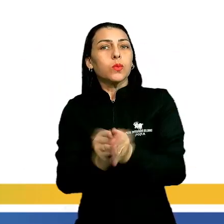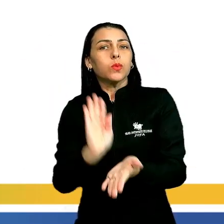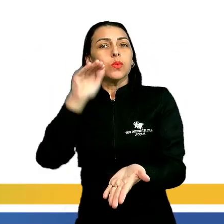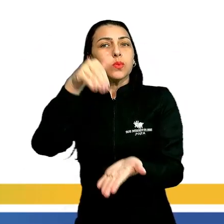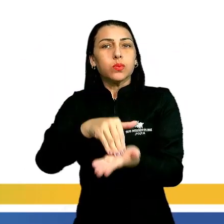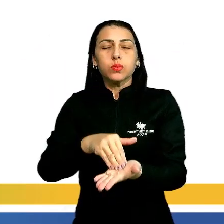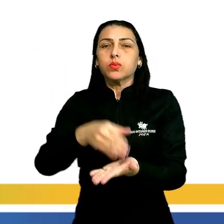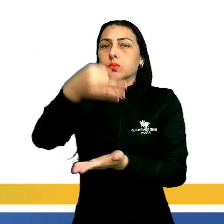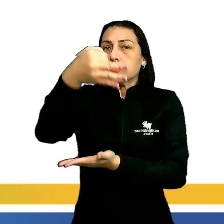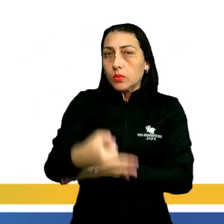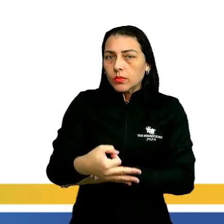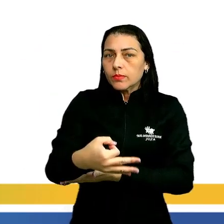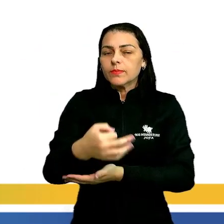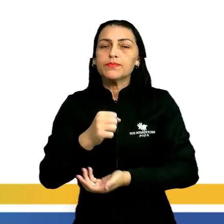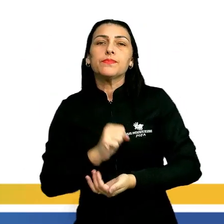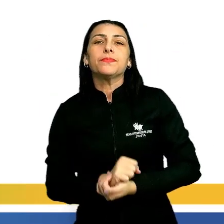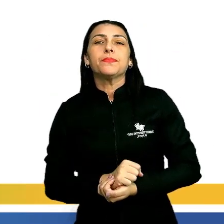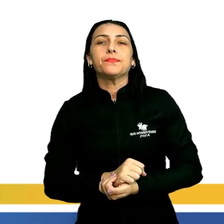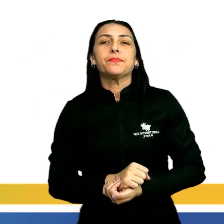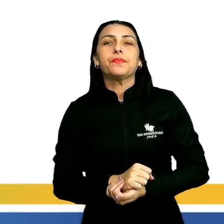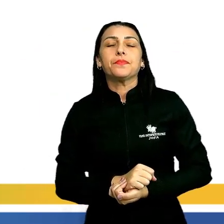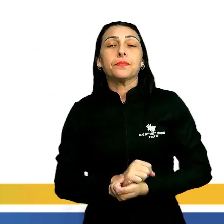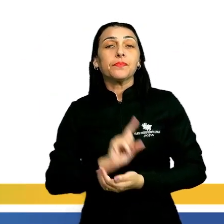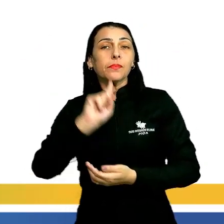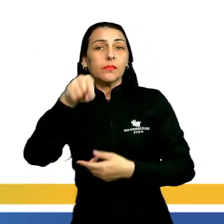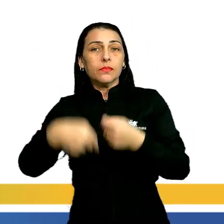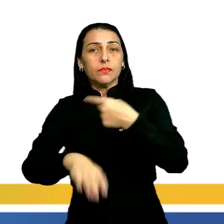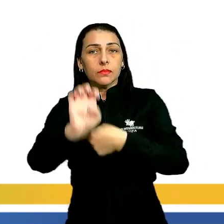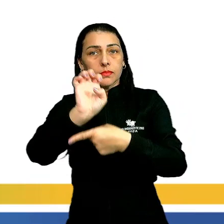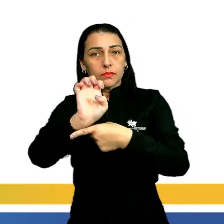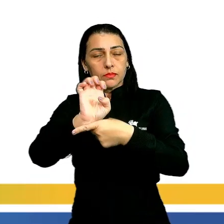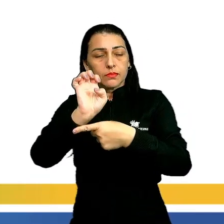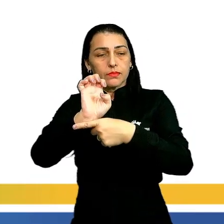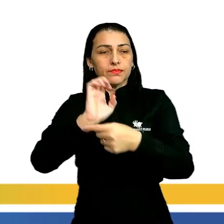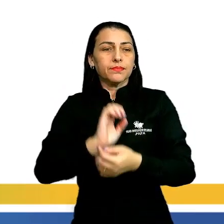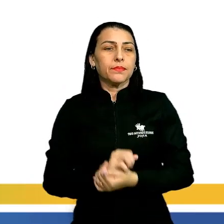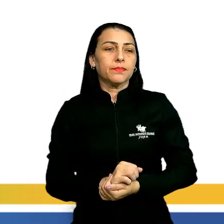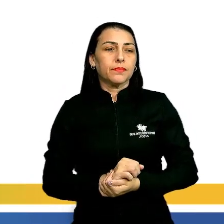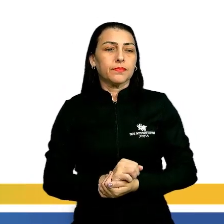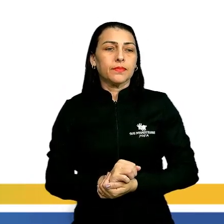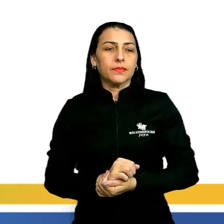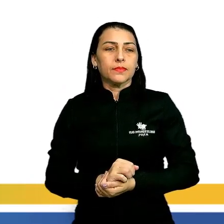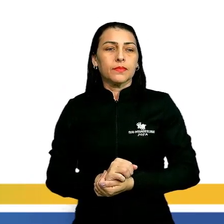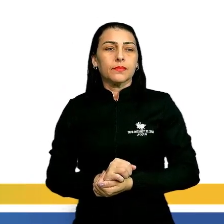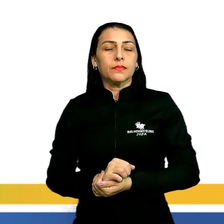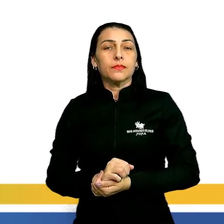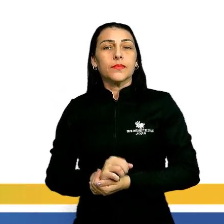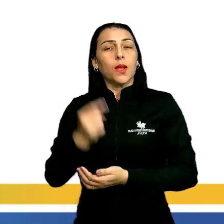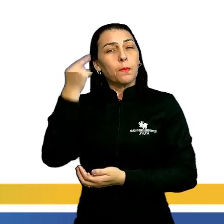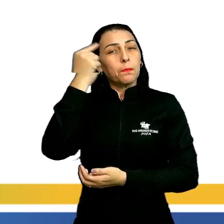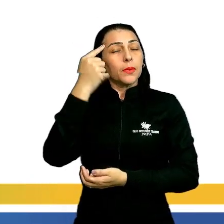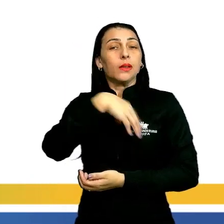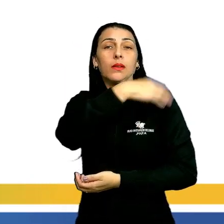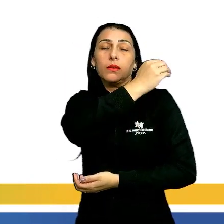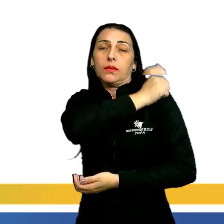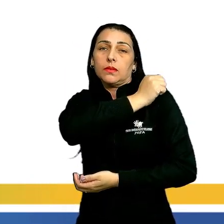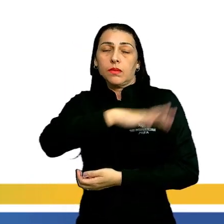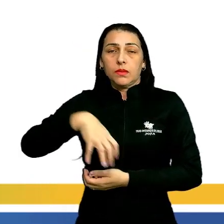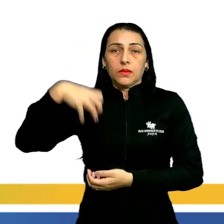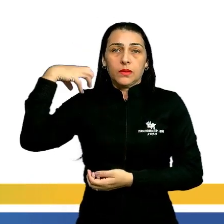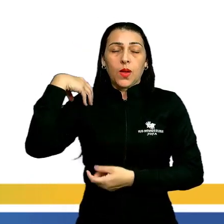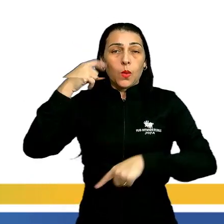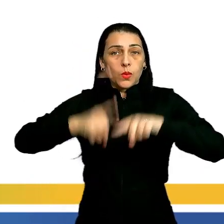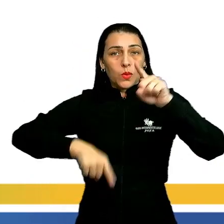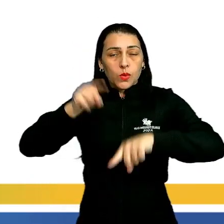conclusões válidas, né? Bom, e depois nós temos aí a letra E. A analítica aristotélica é